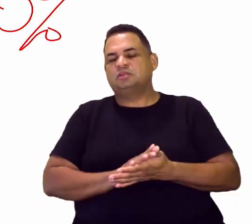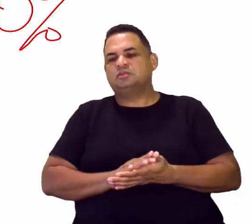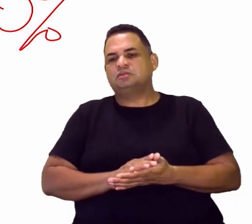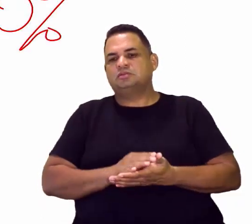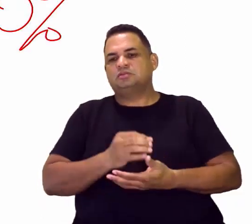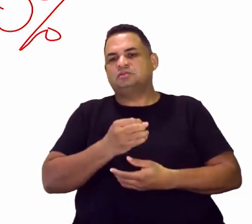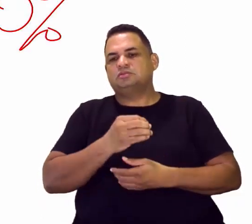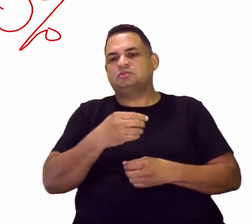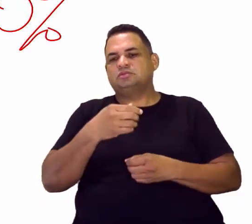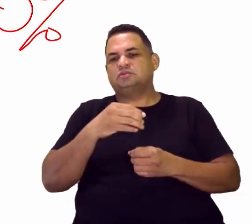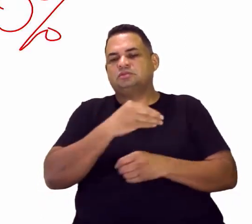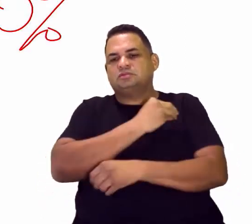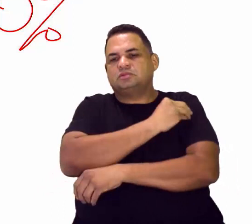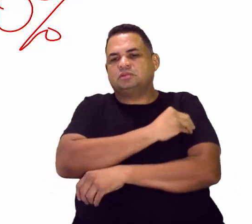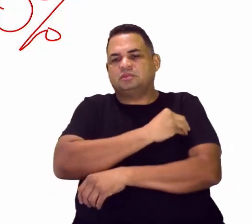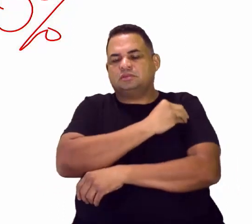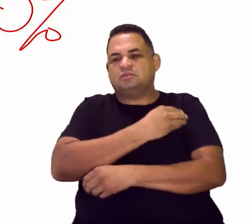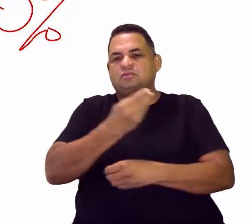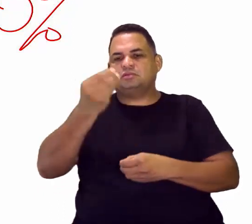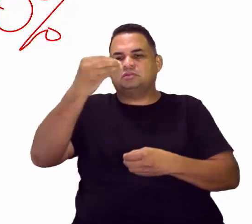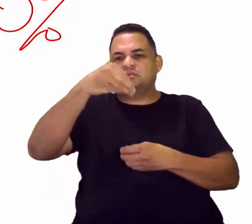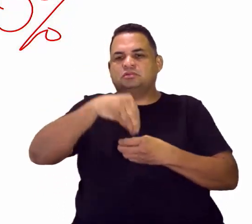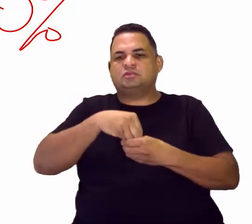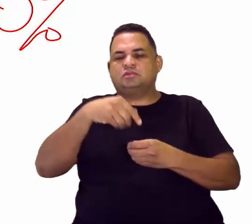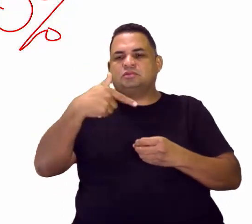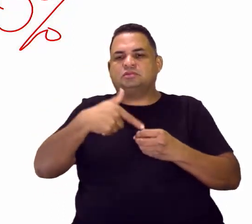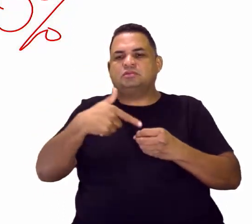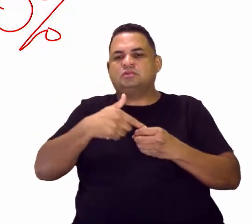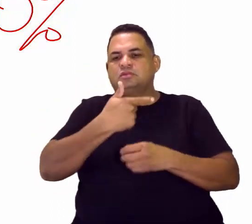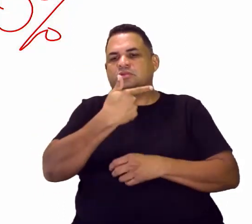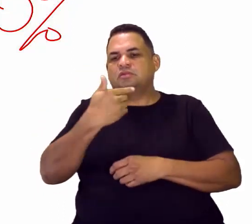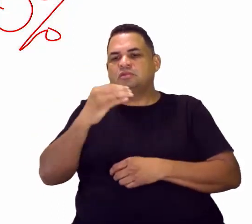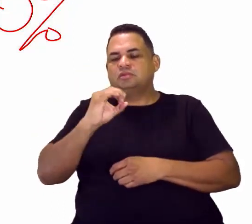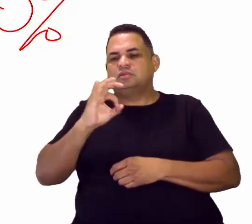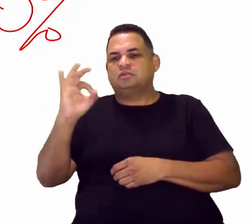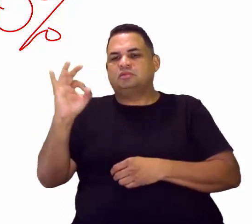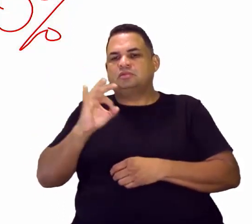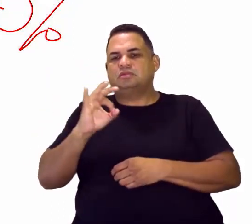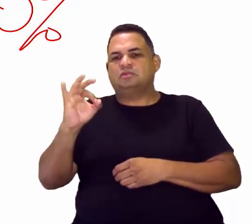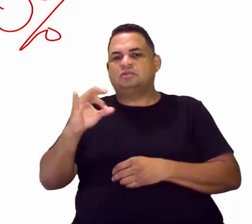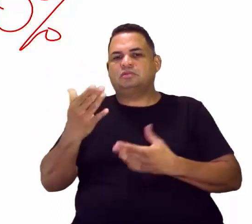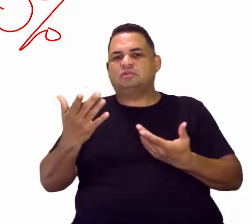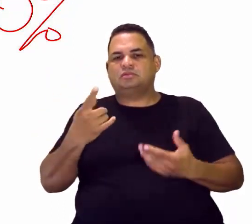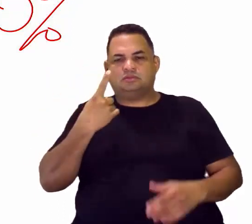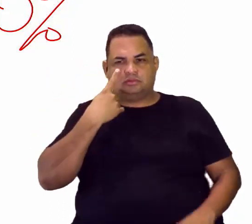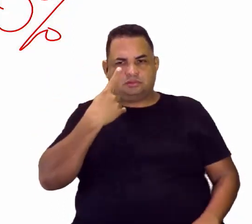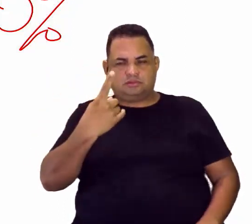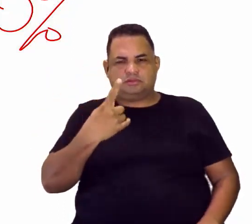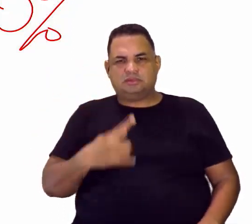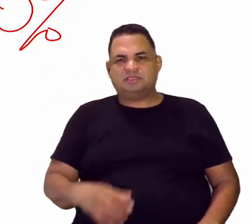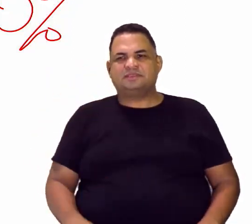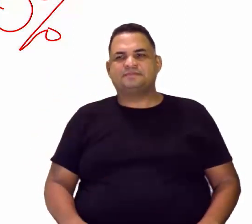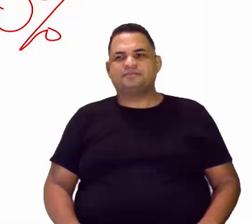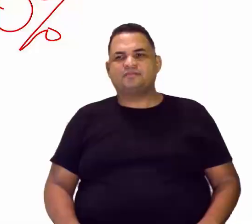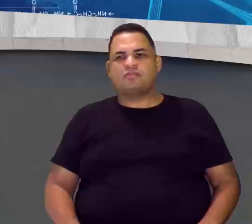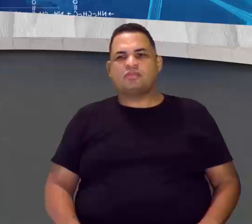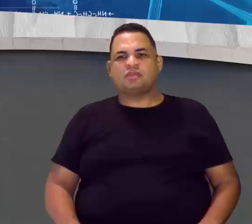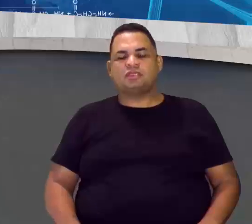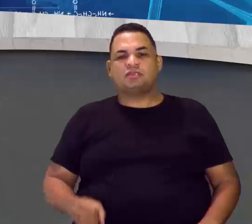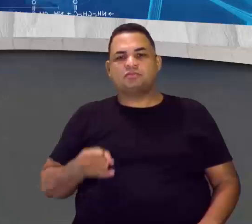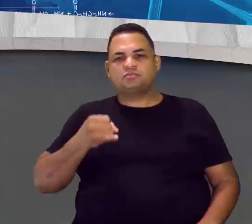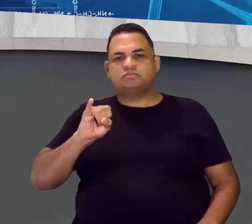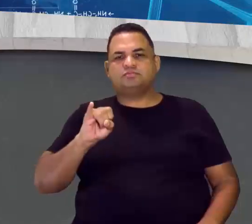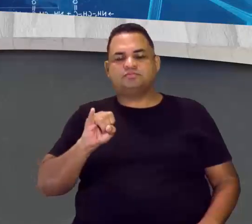gasolina analisada é de 20%. Aí, meu caro aluno, se